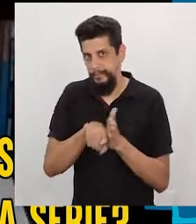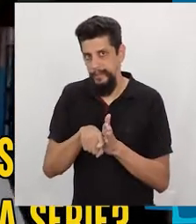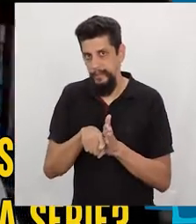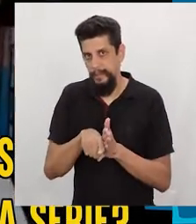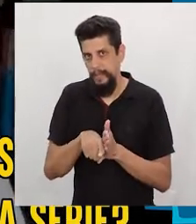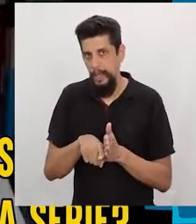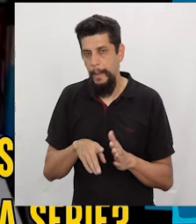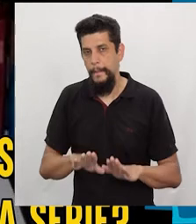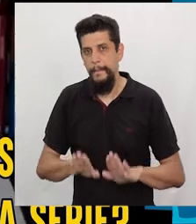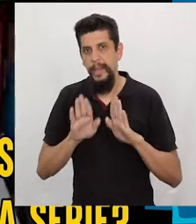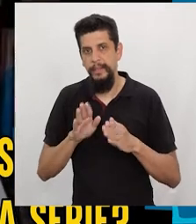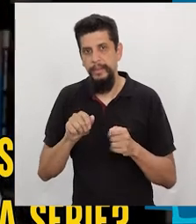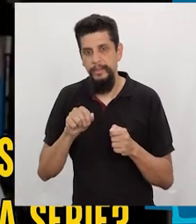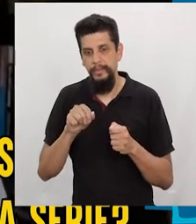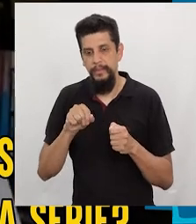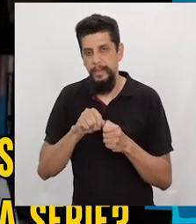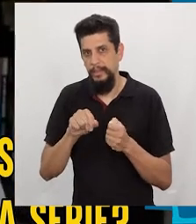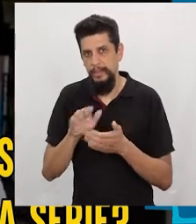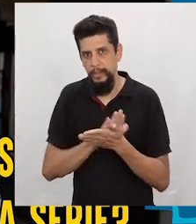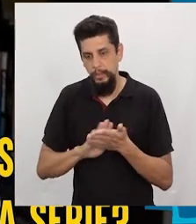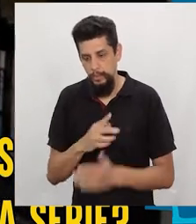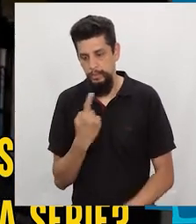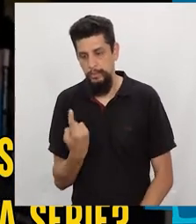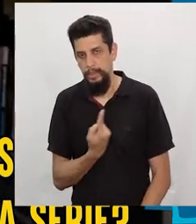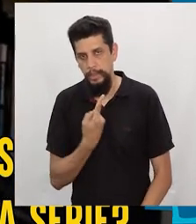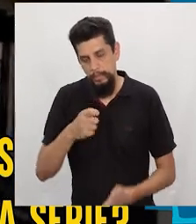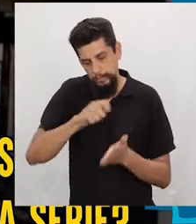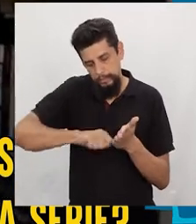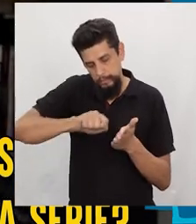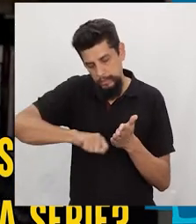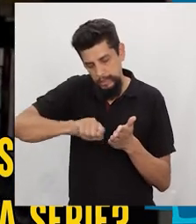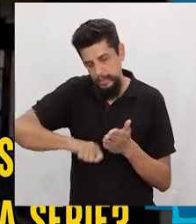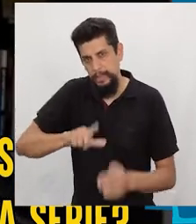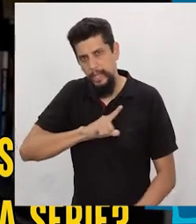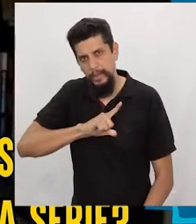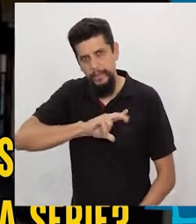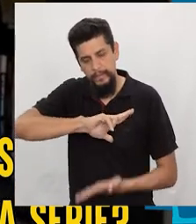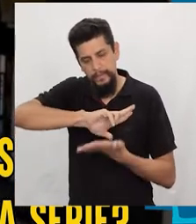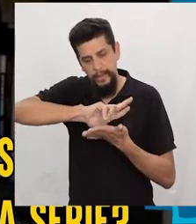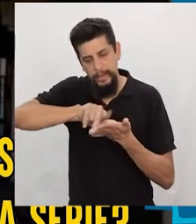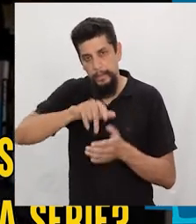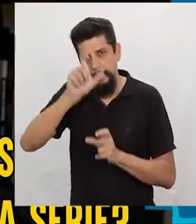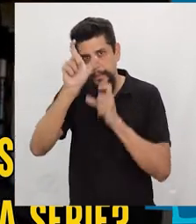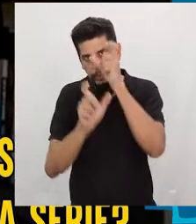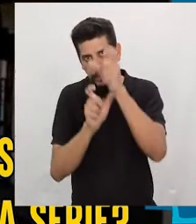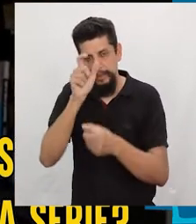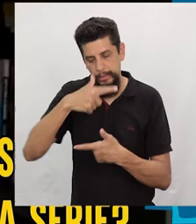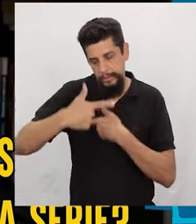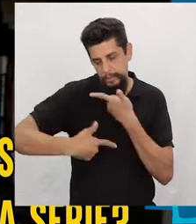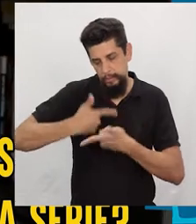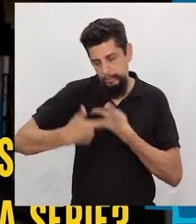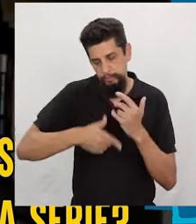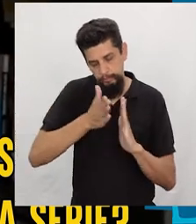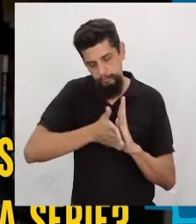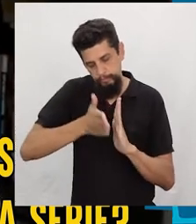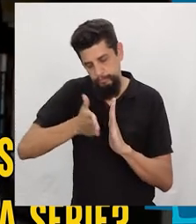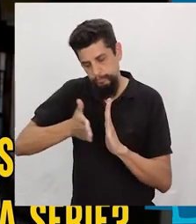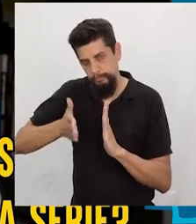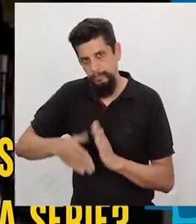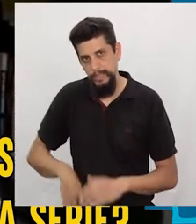porque nada se faz sozinho, né? Depois que o roteirista escreve, entra um monte de gente para trabalhar nesse